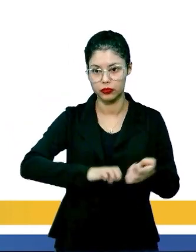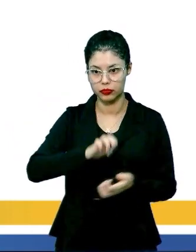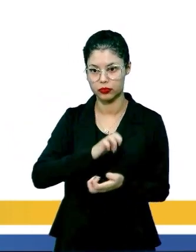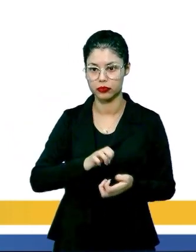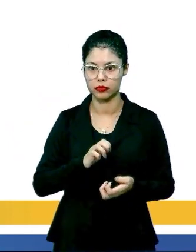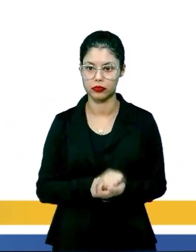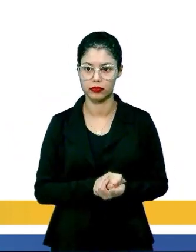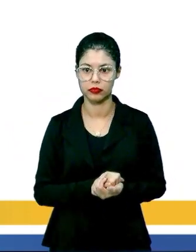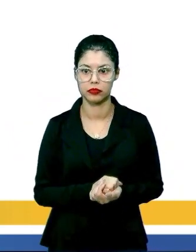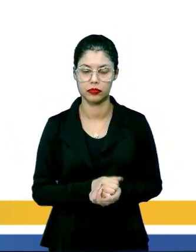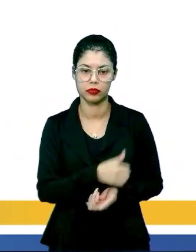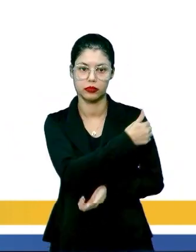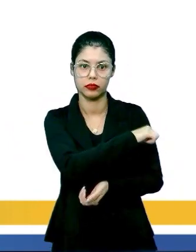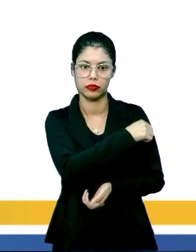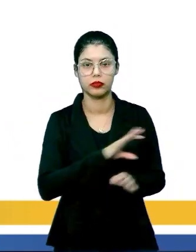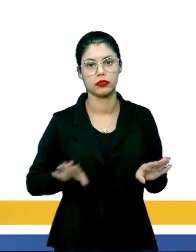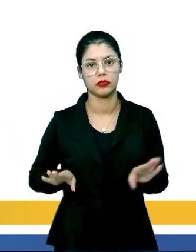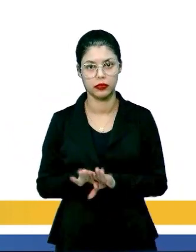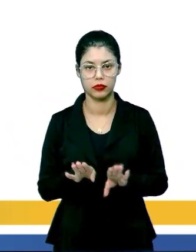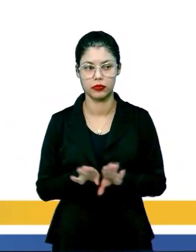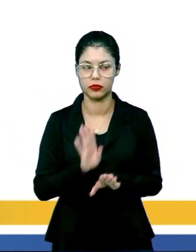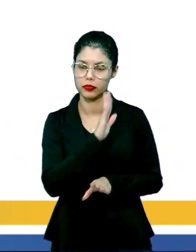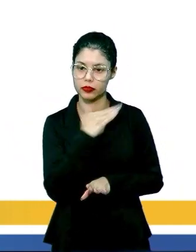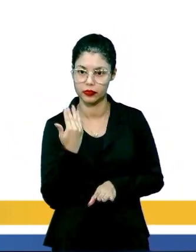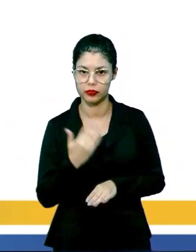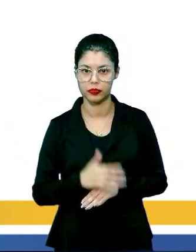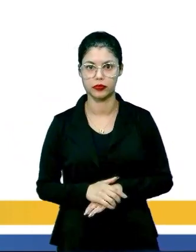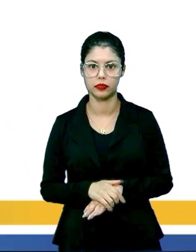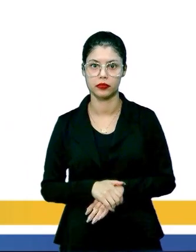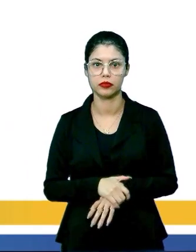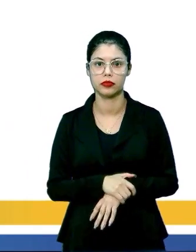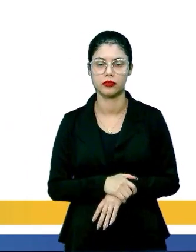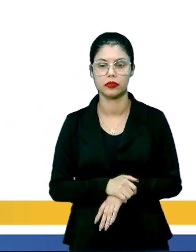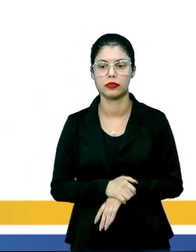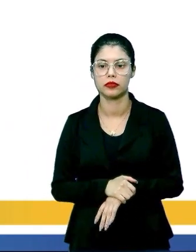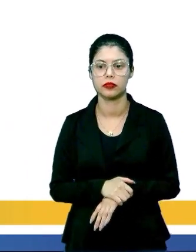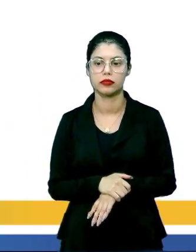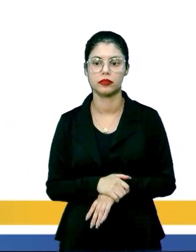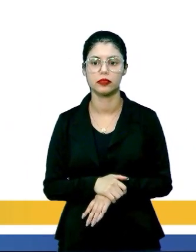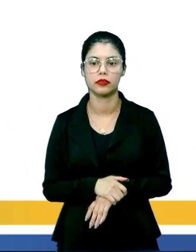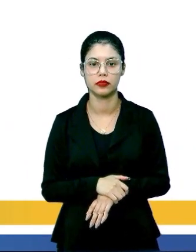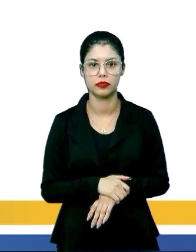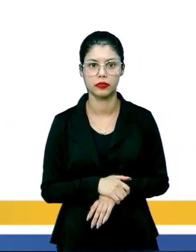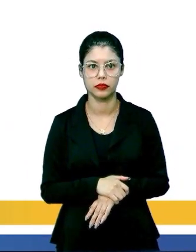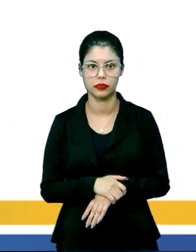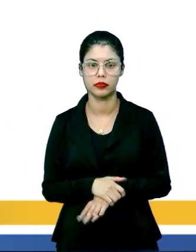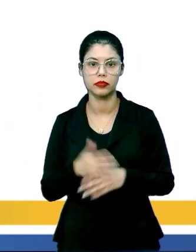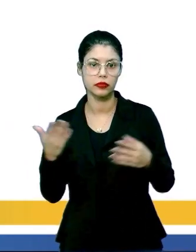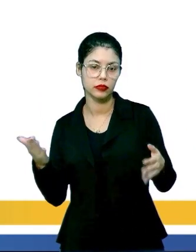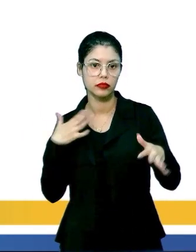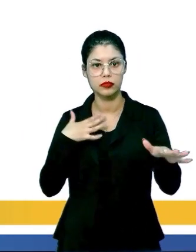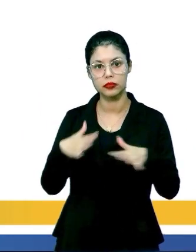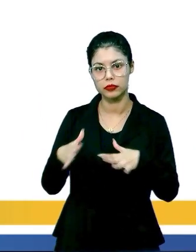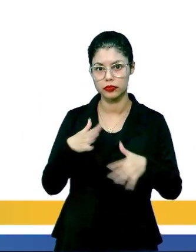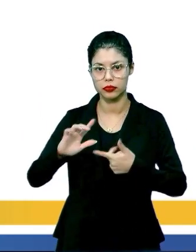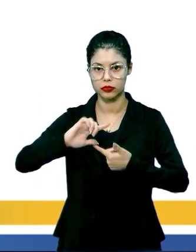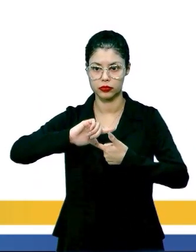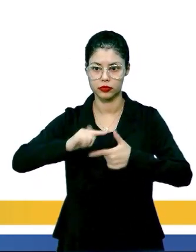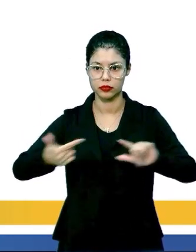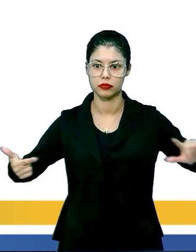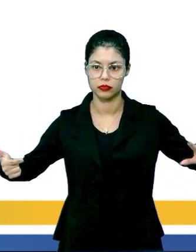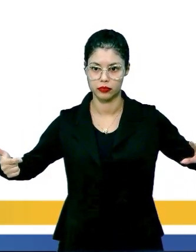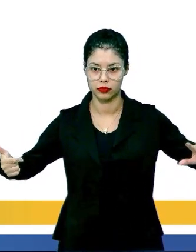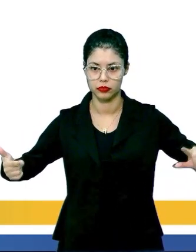revolução lá no Rio de Janeiro, eles também foram mortos, como castigo. E aí nós temos outro movimento